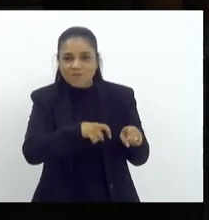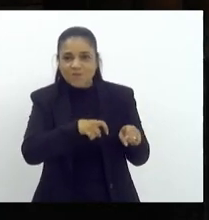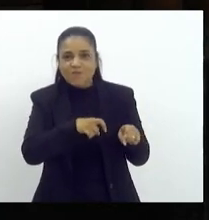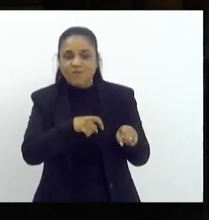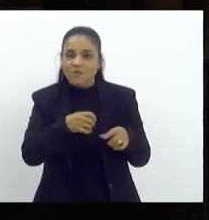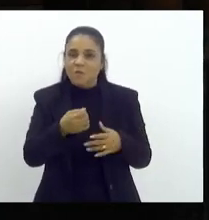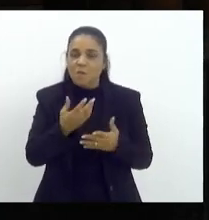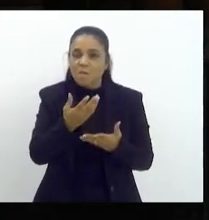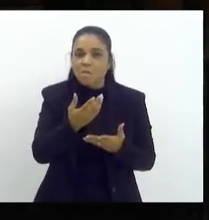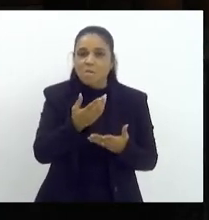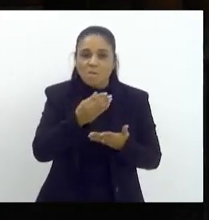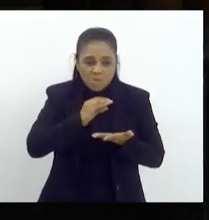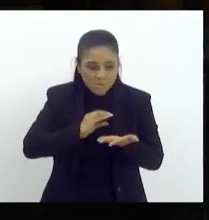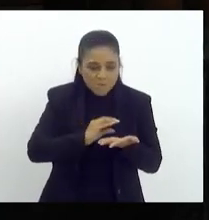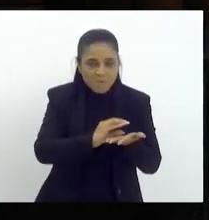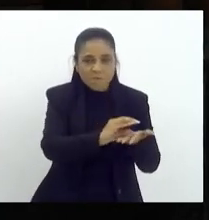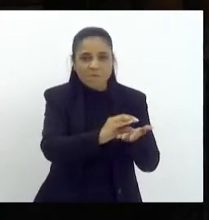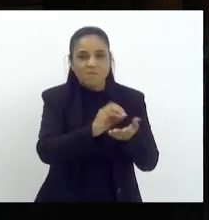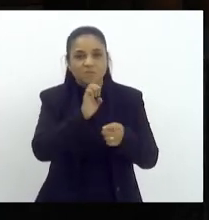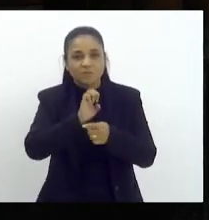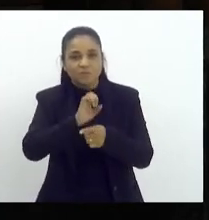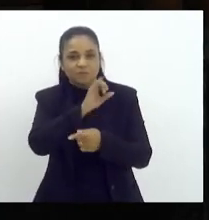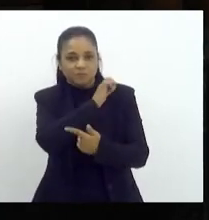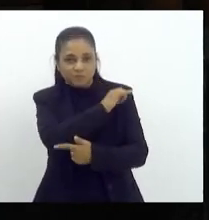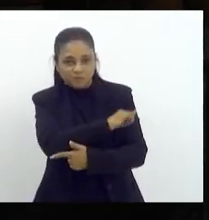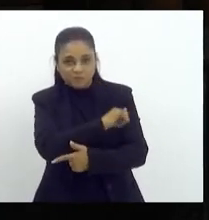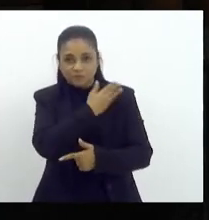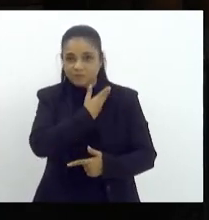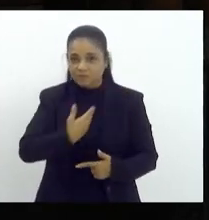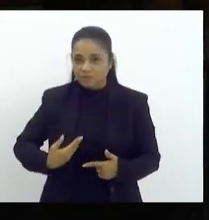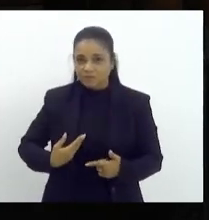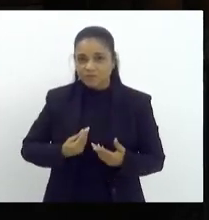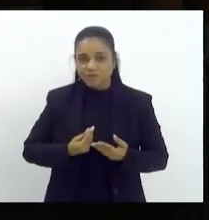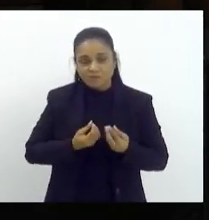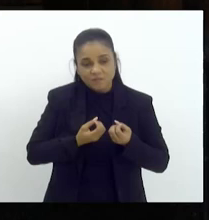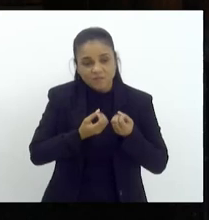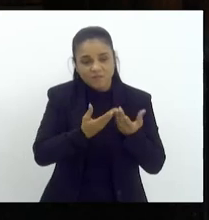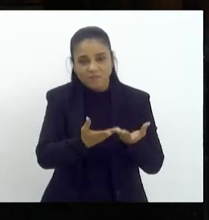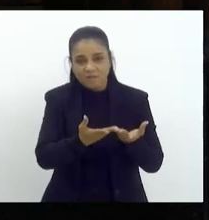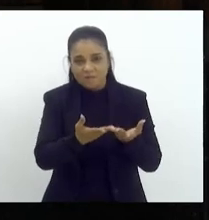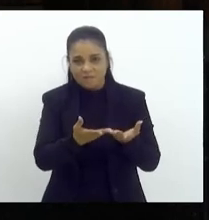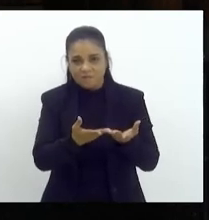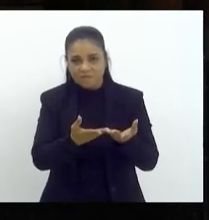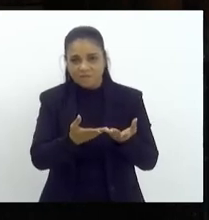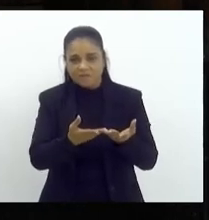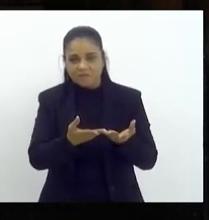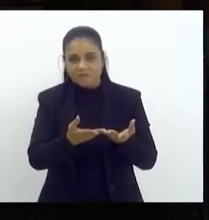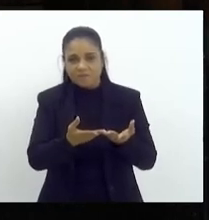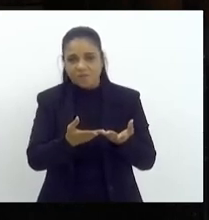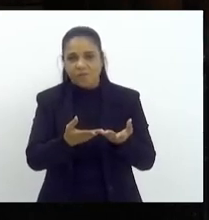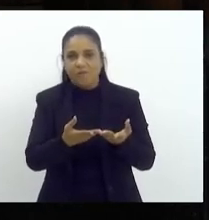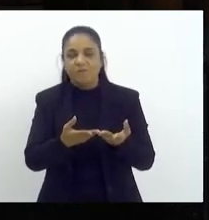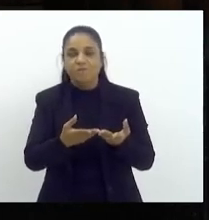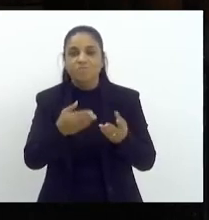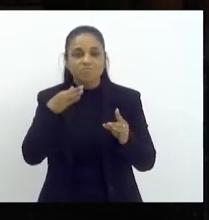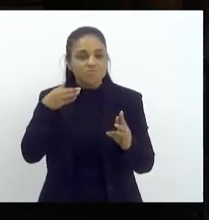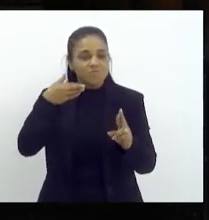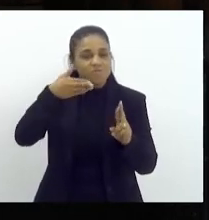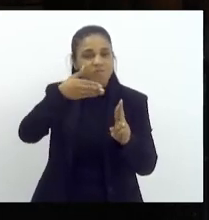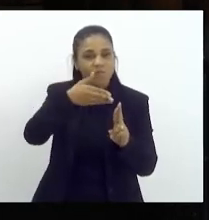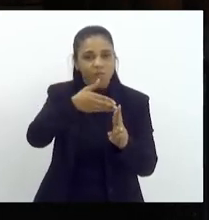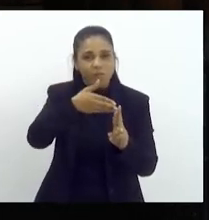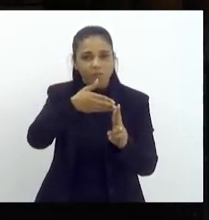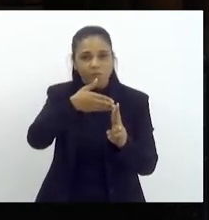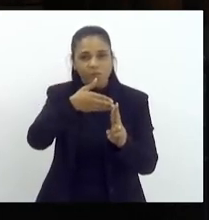benefício que o governo do estado do Rio de Janeiro concede ao produtor rural e aqui faço referência e alusão